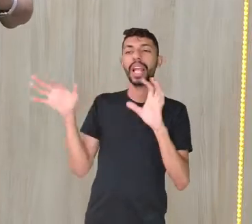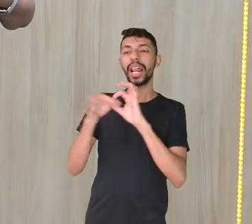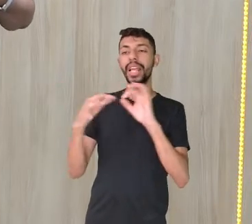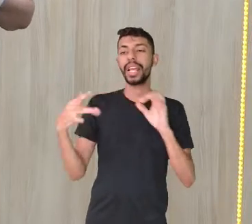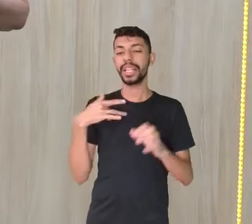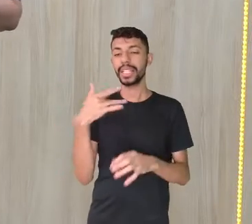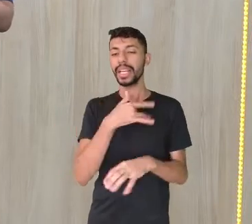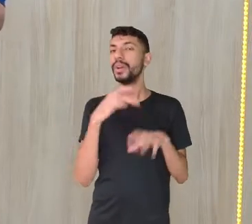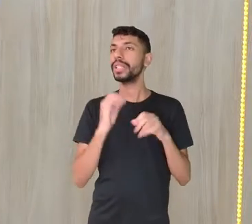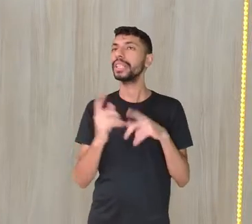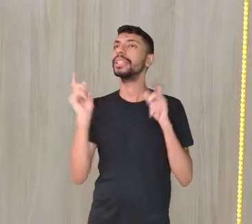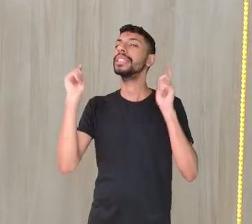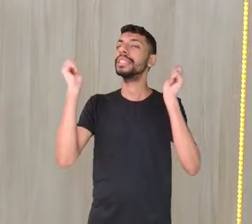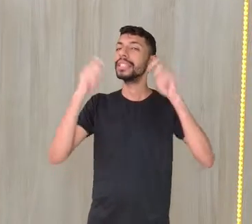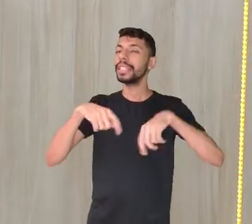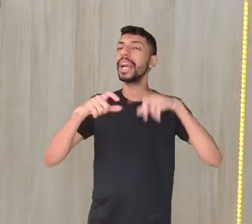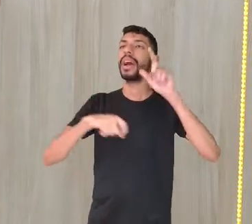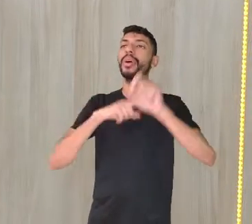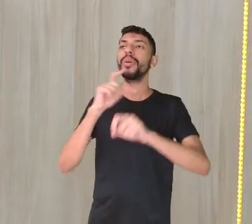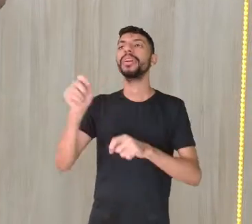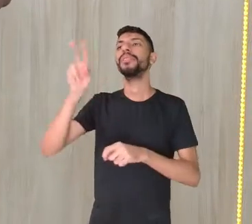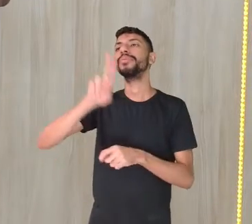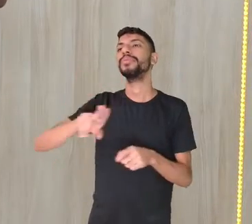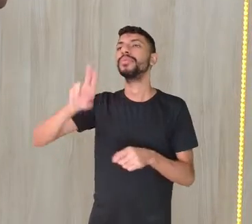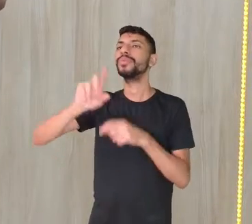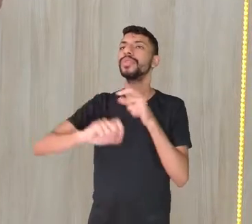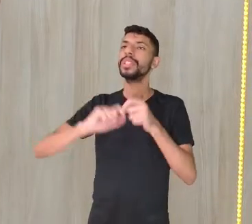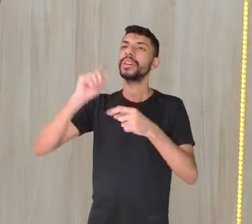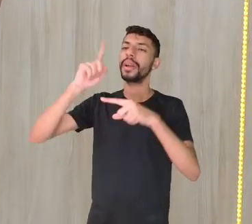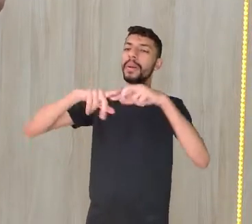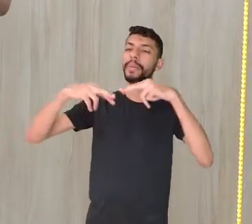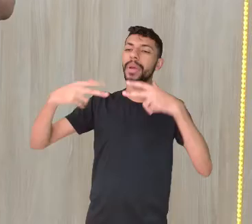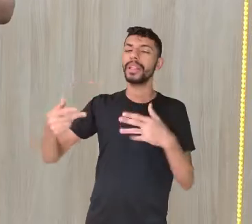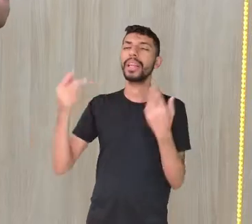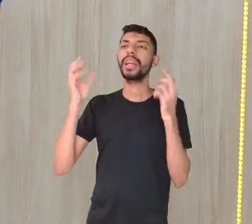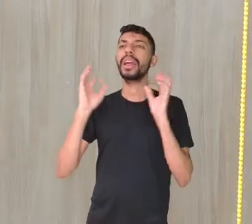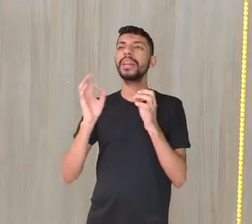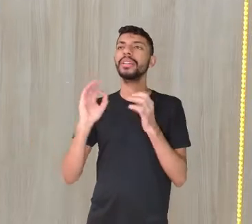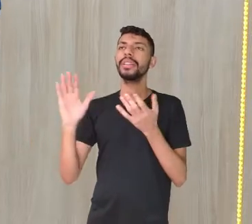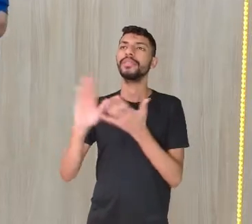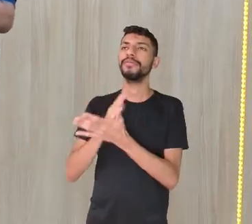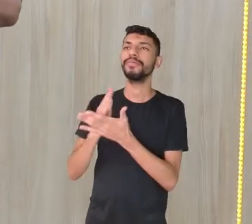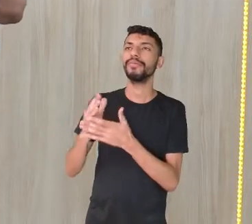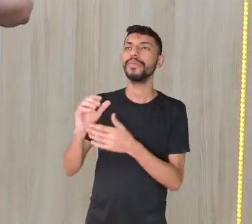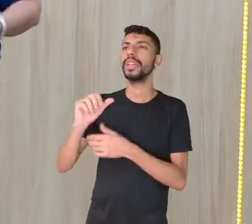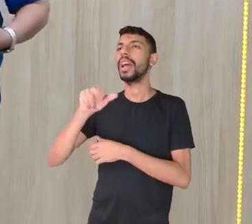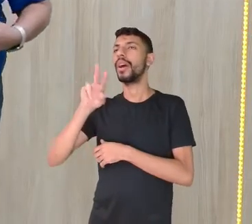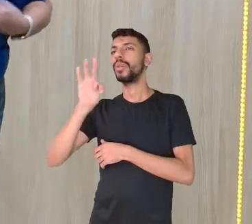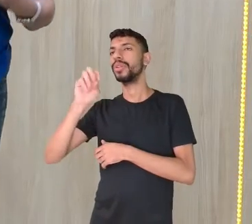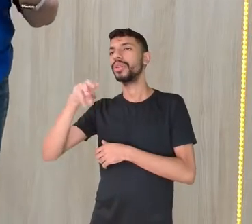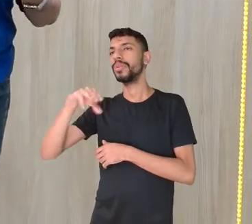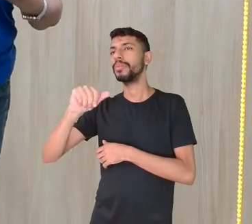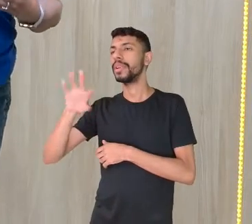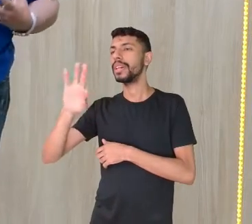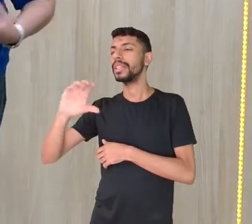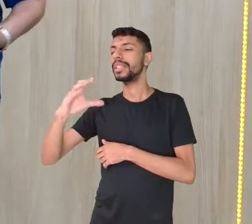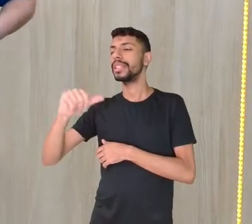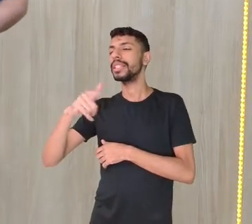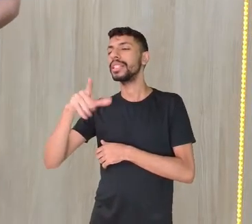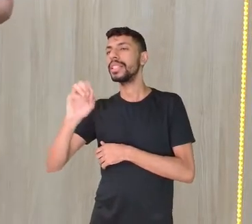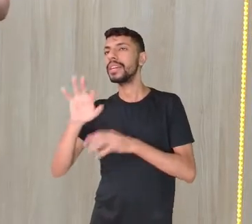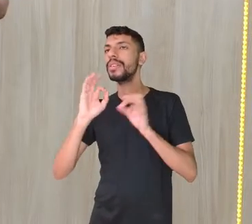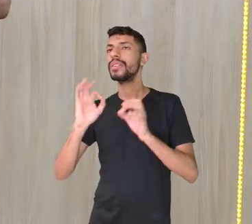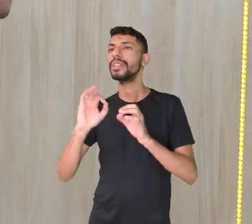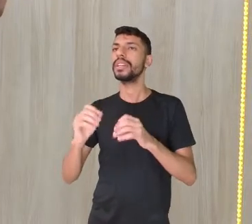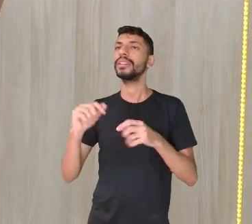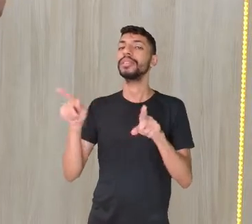onde é possível, através, né, de equipamentos, através de automação, de programação, de um algoritmo, né,